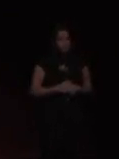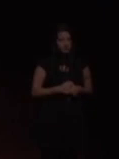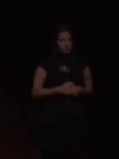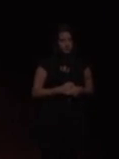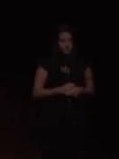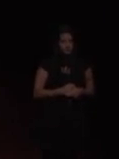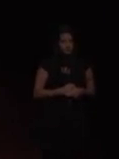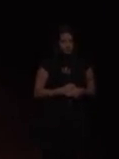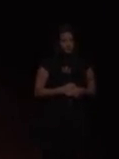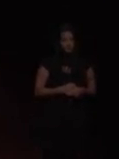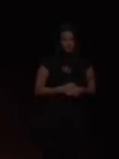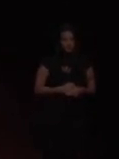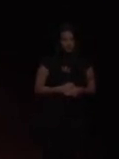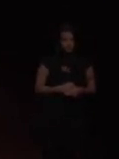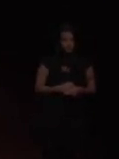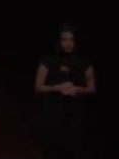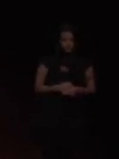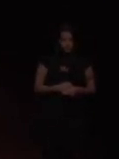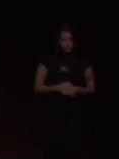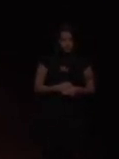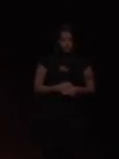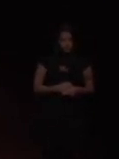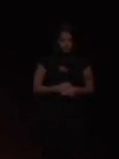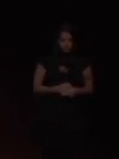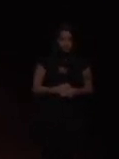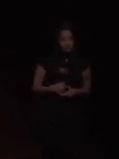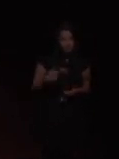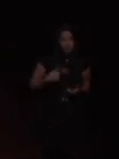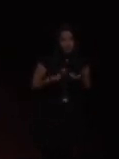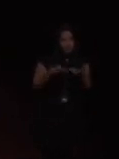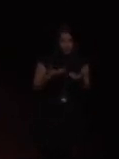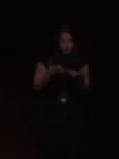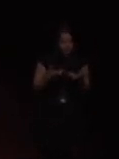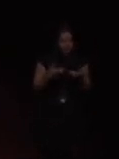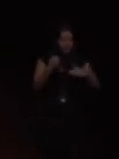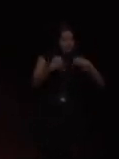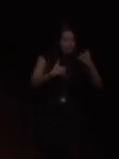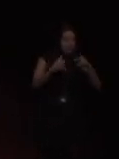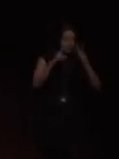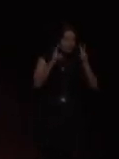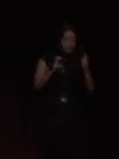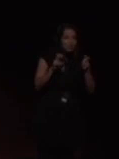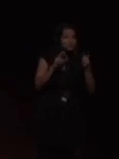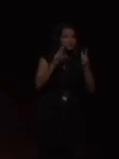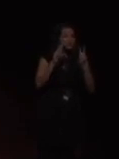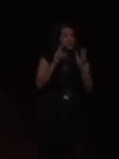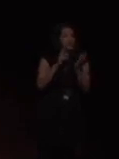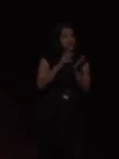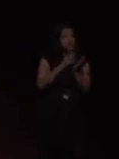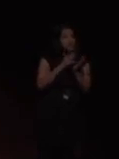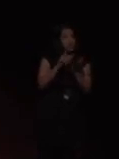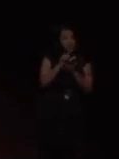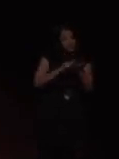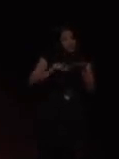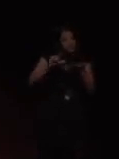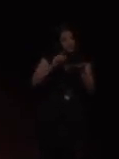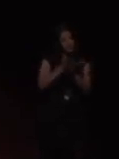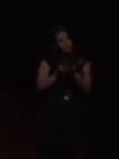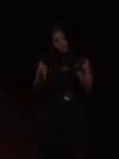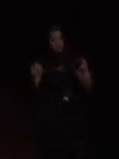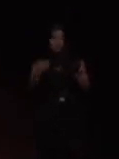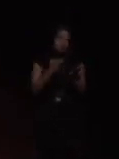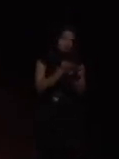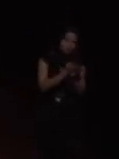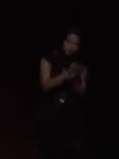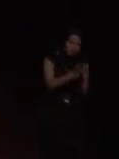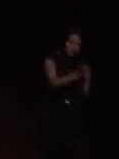que a gente desvie um pouquinho, sem desviar tanto dessa questão mais geral da cultura, que a gente discutisse agora um pouquinho o